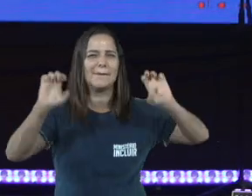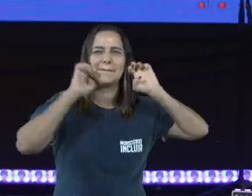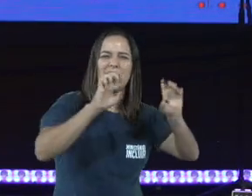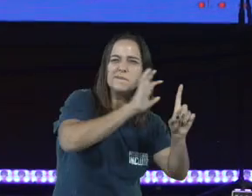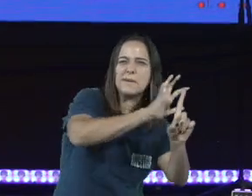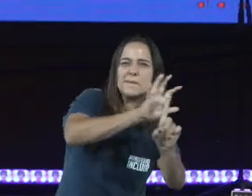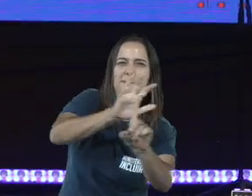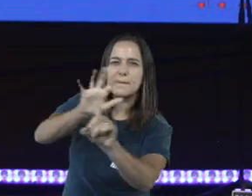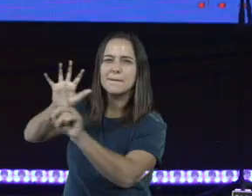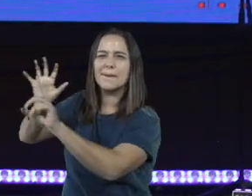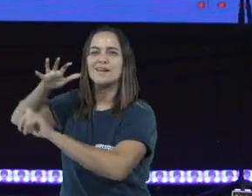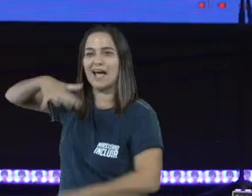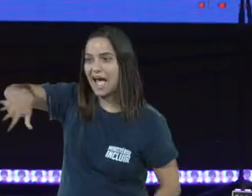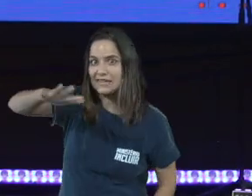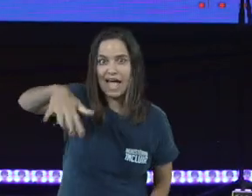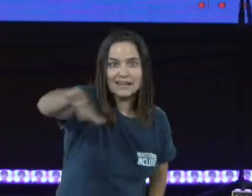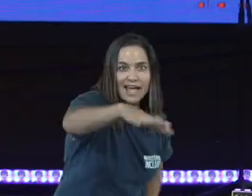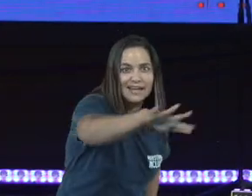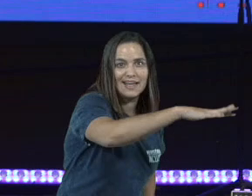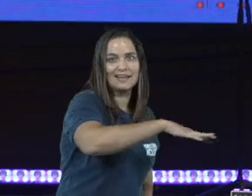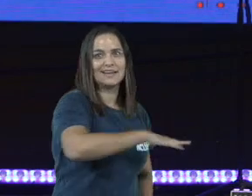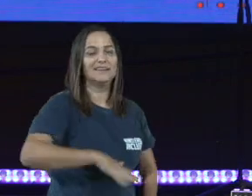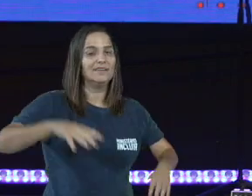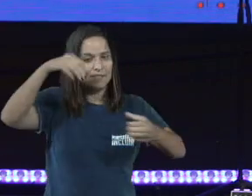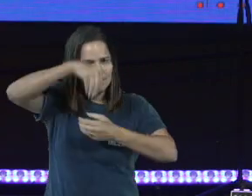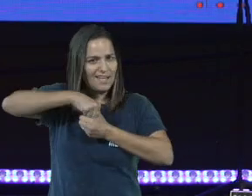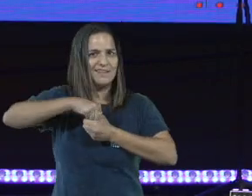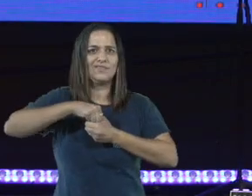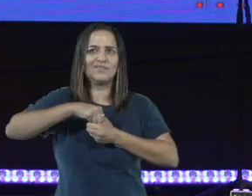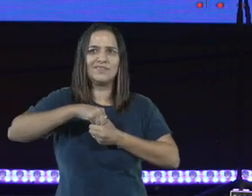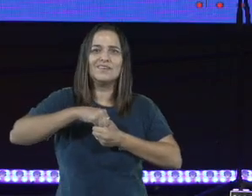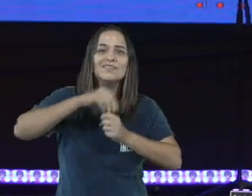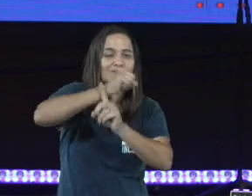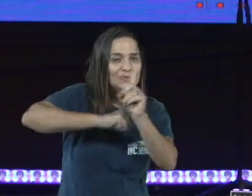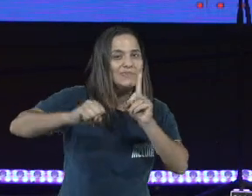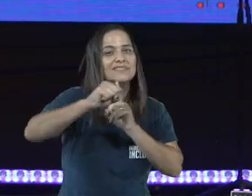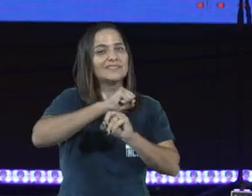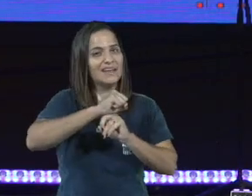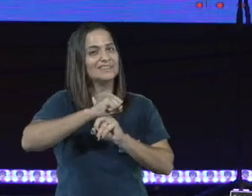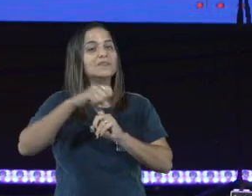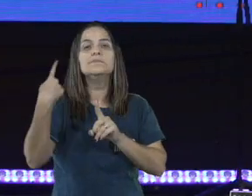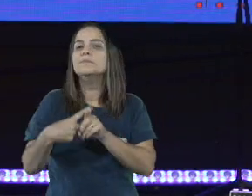educação as forças políticas da cidade que na hora da convite tá todo mundo ouvindo uma oração